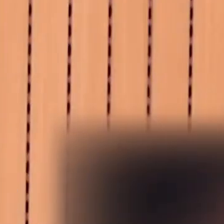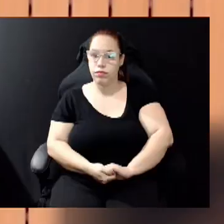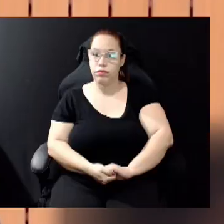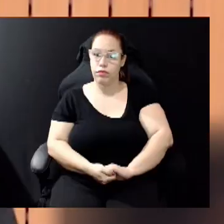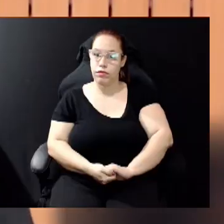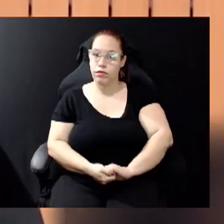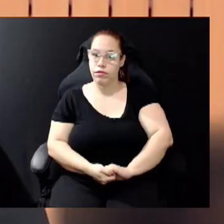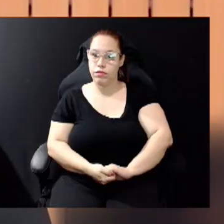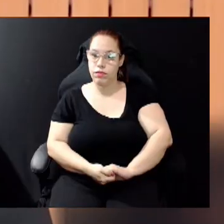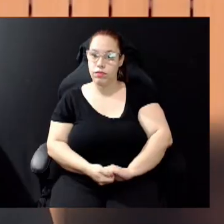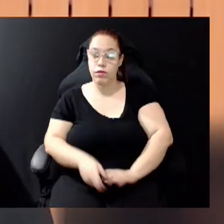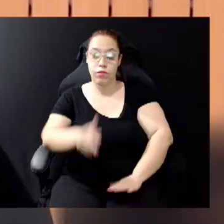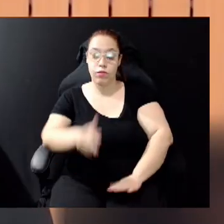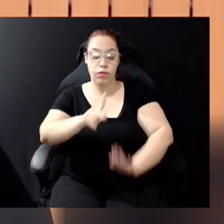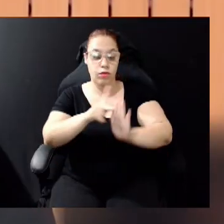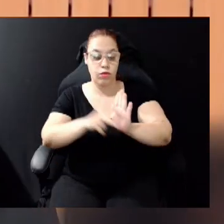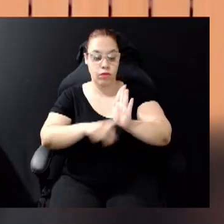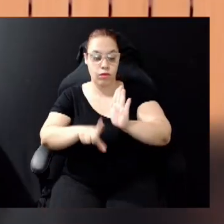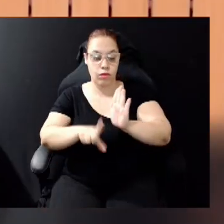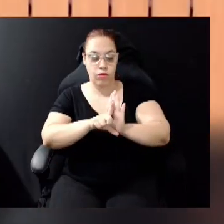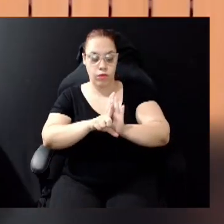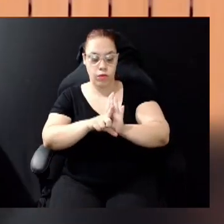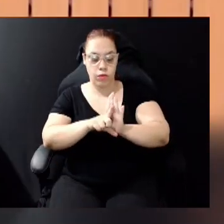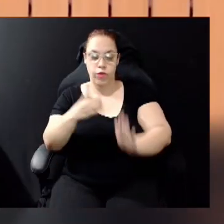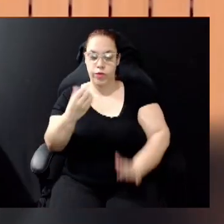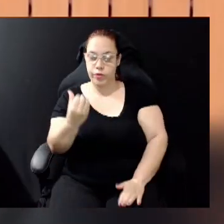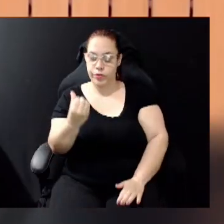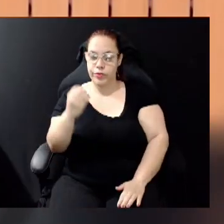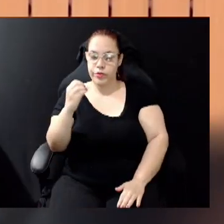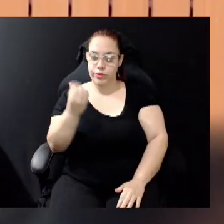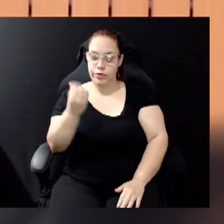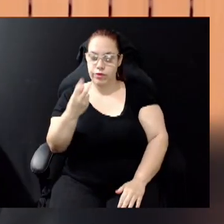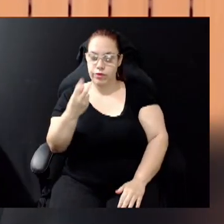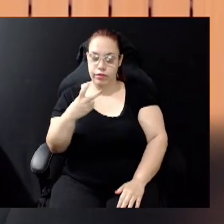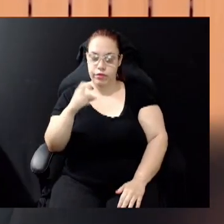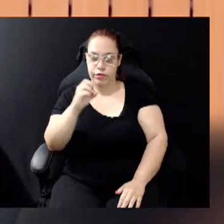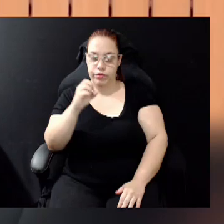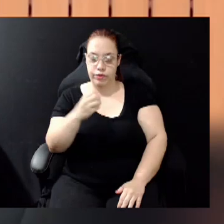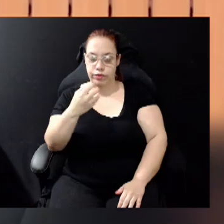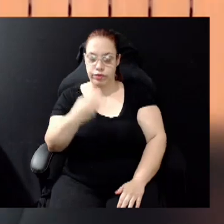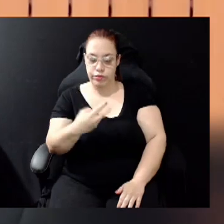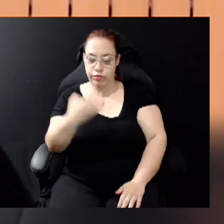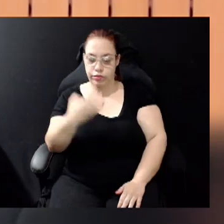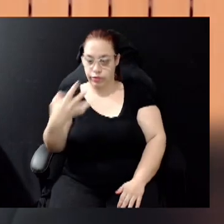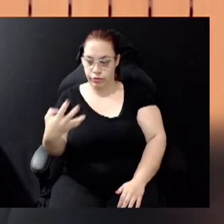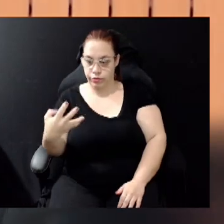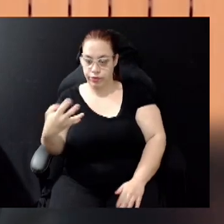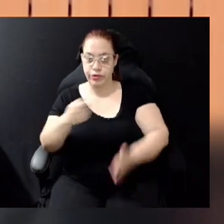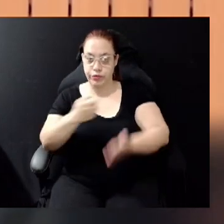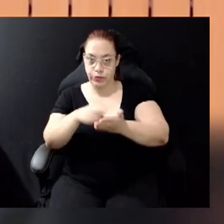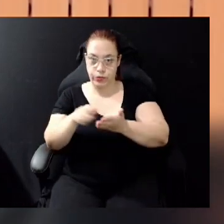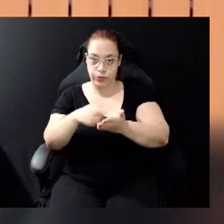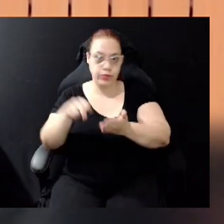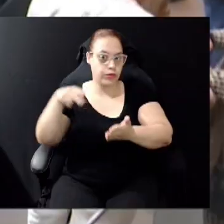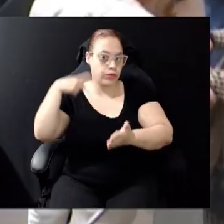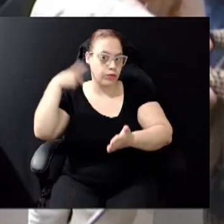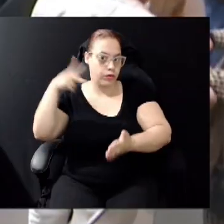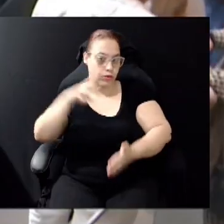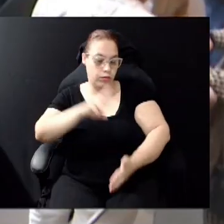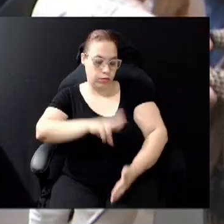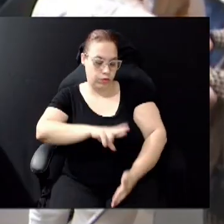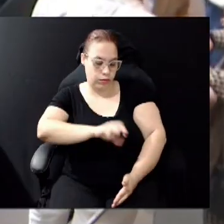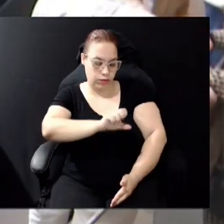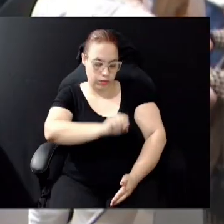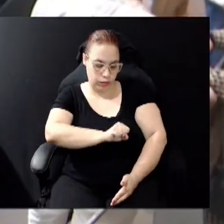O projeto de lei ordinária 66 de 2024 é de autoria do vereador Luiz Rossini e